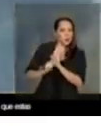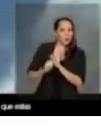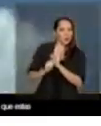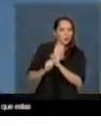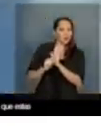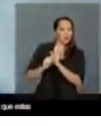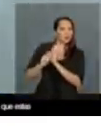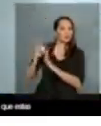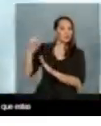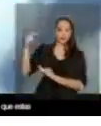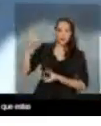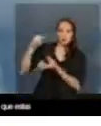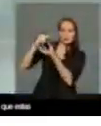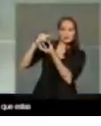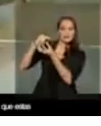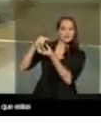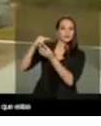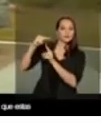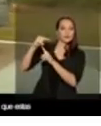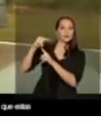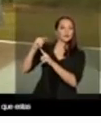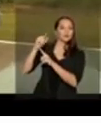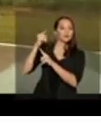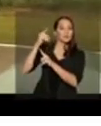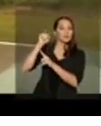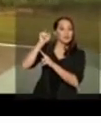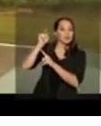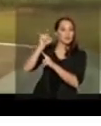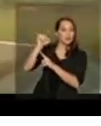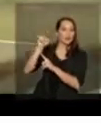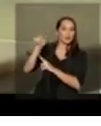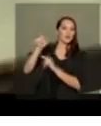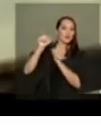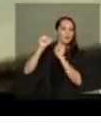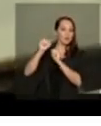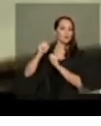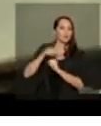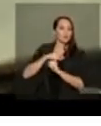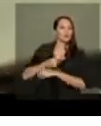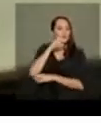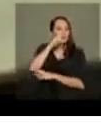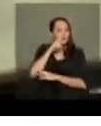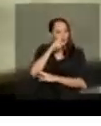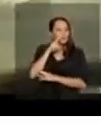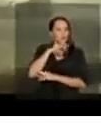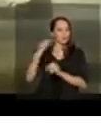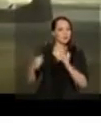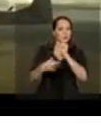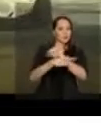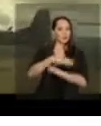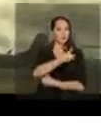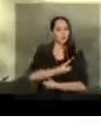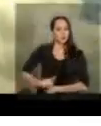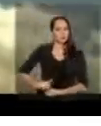drogas afins, levando em conta que estas podem apresentar ameaça à segurança